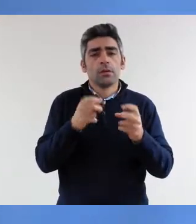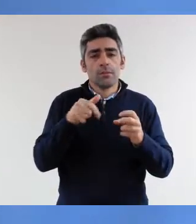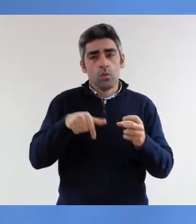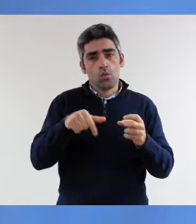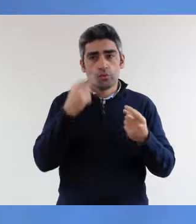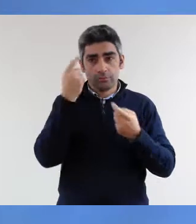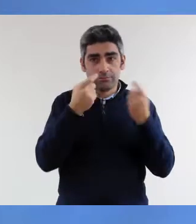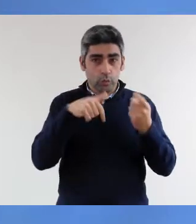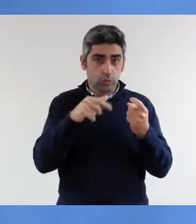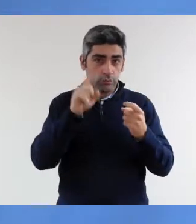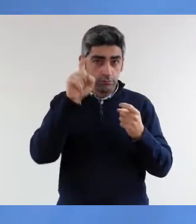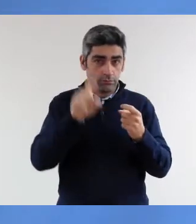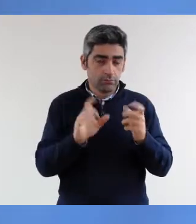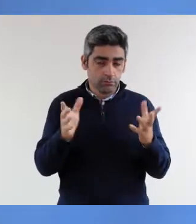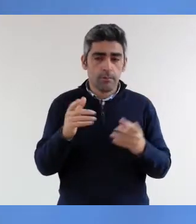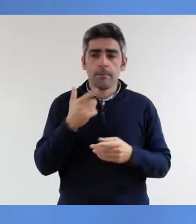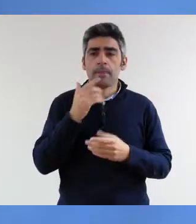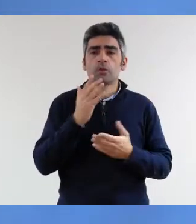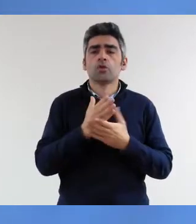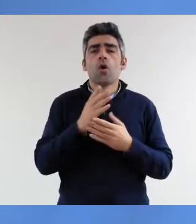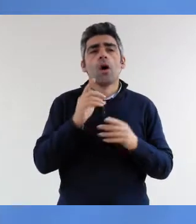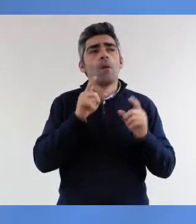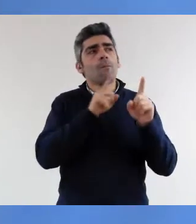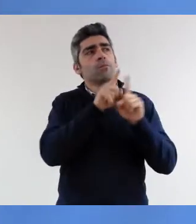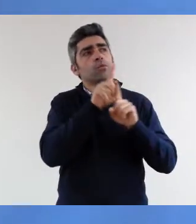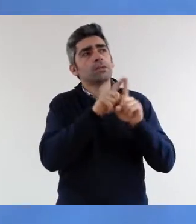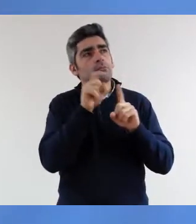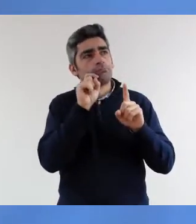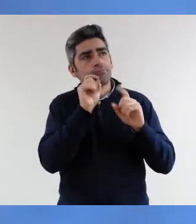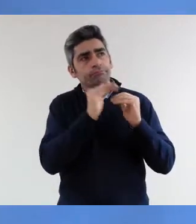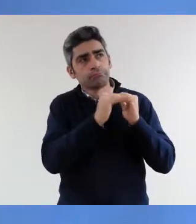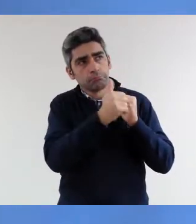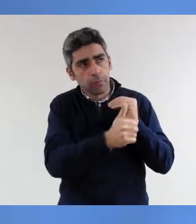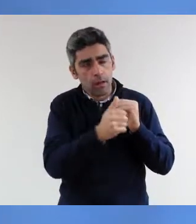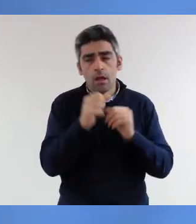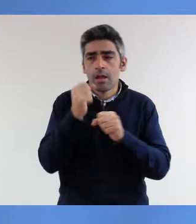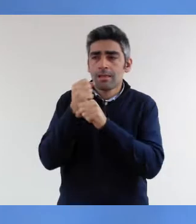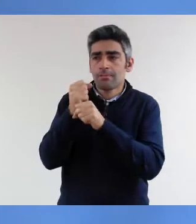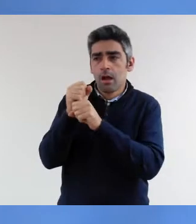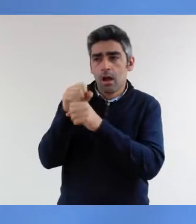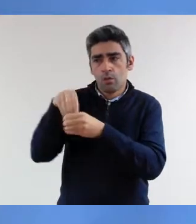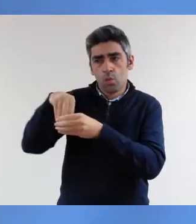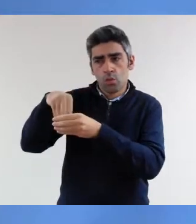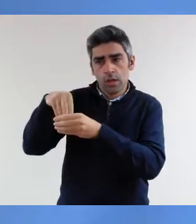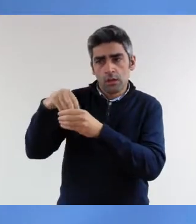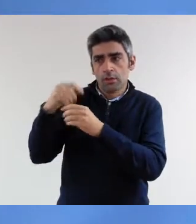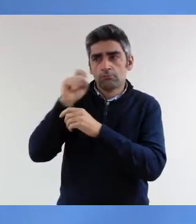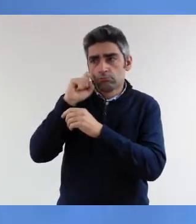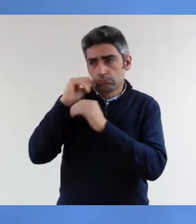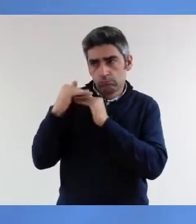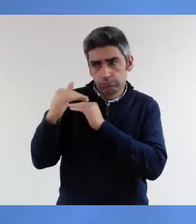prendem com o investimento tema das eleições de hoje não basta estabilidade política e moral